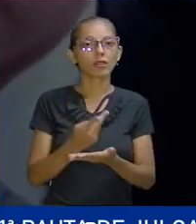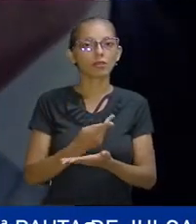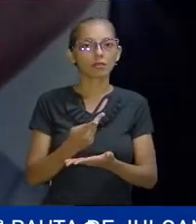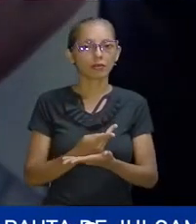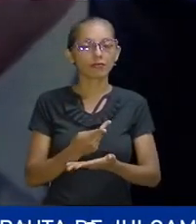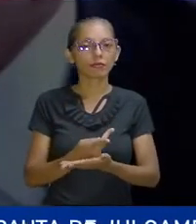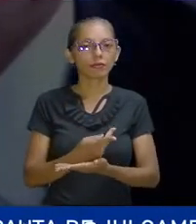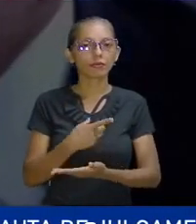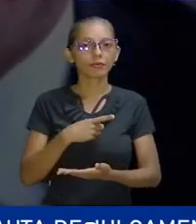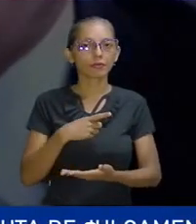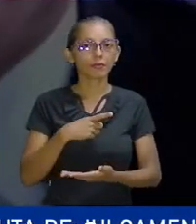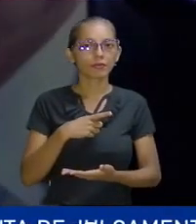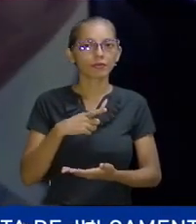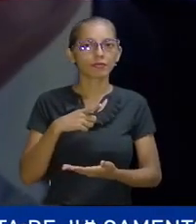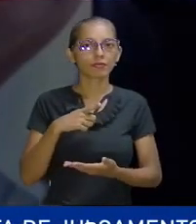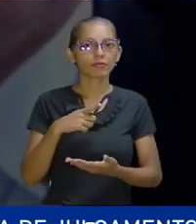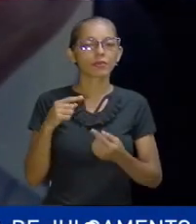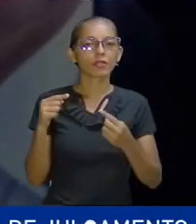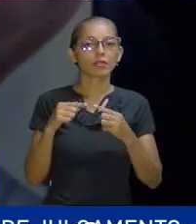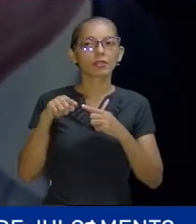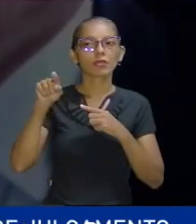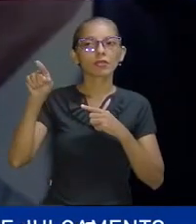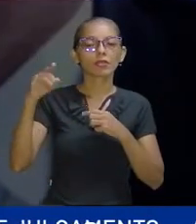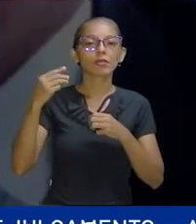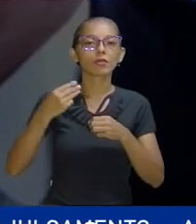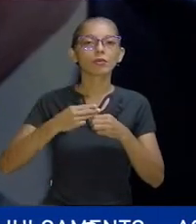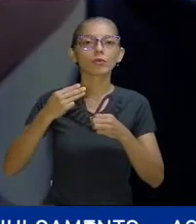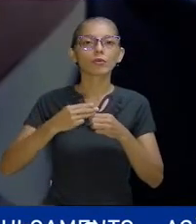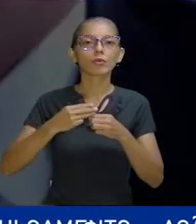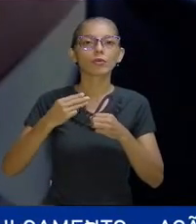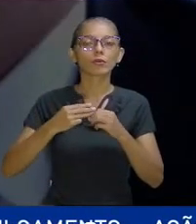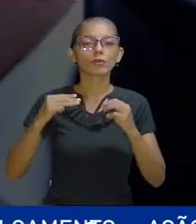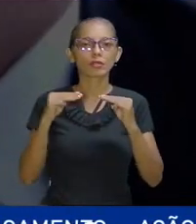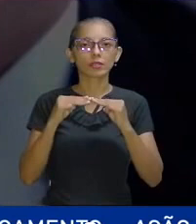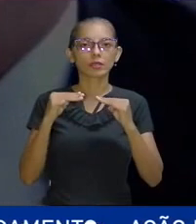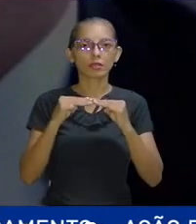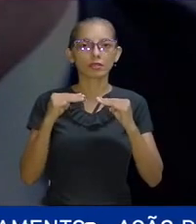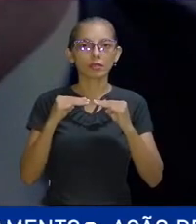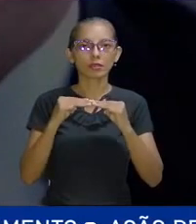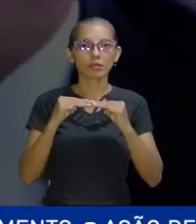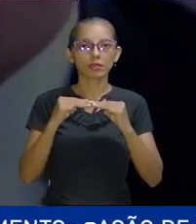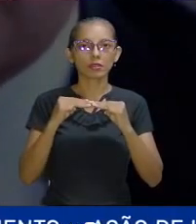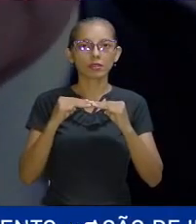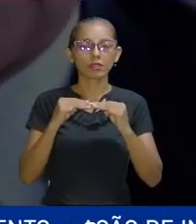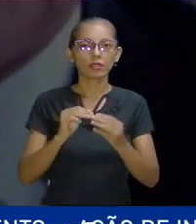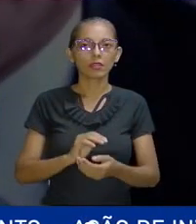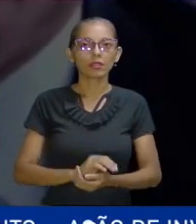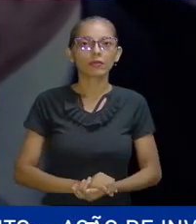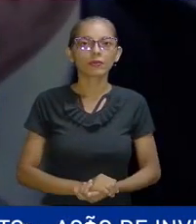cometidos naquele município de Mazagão, e que todos